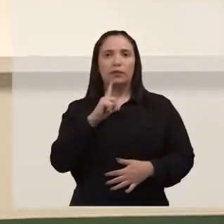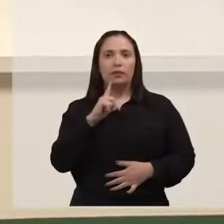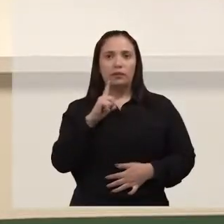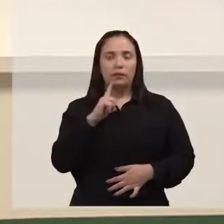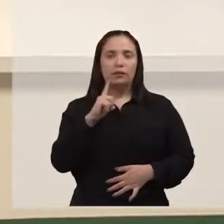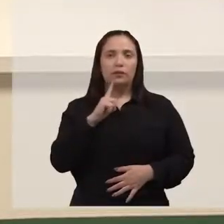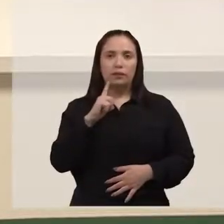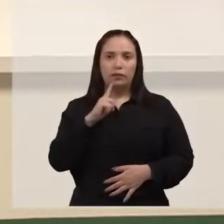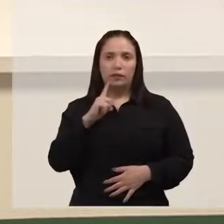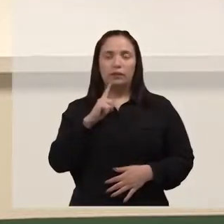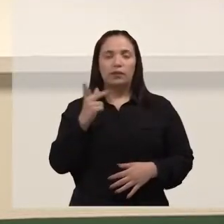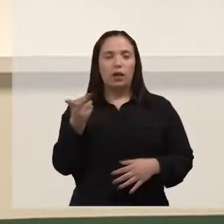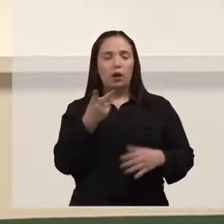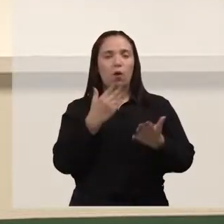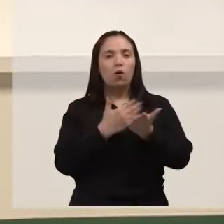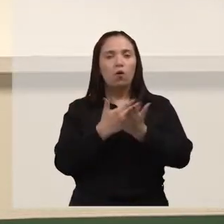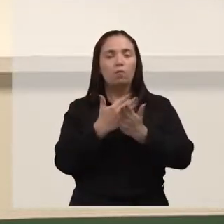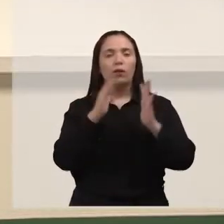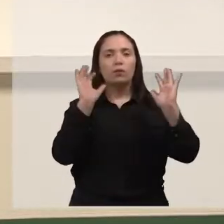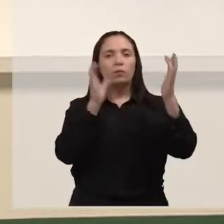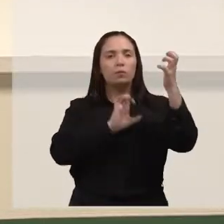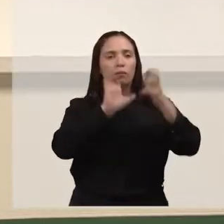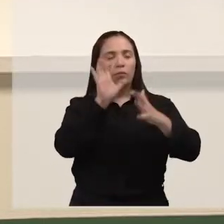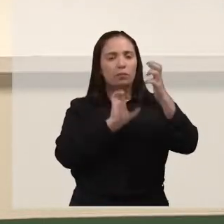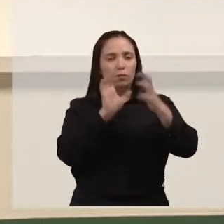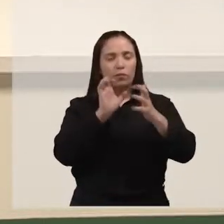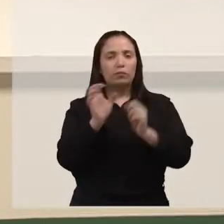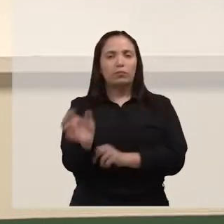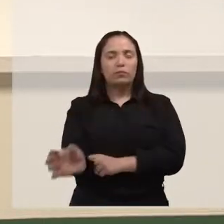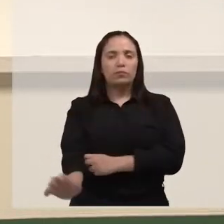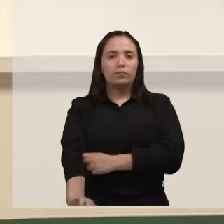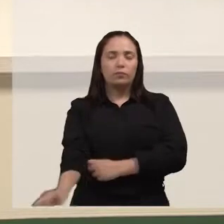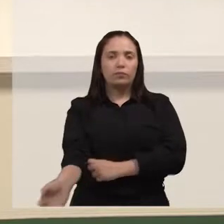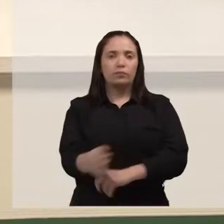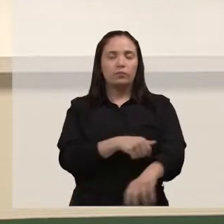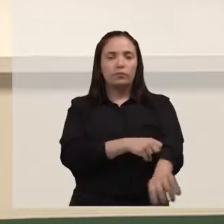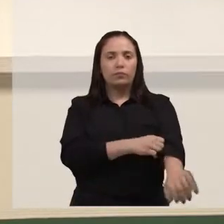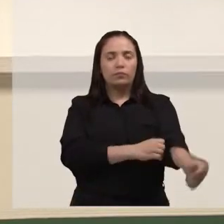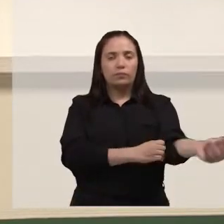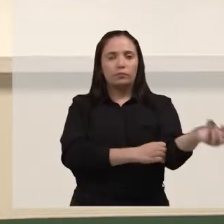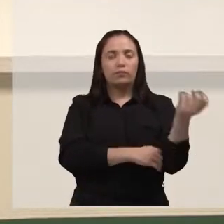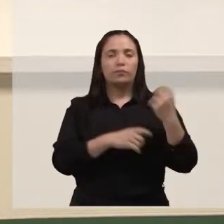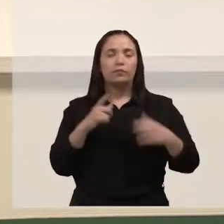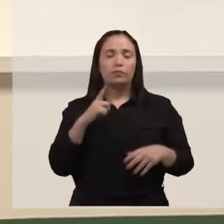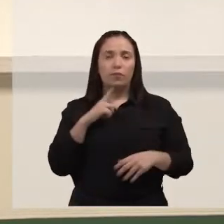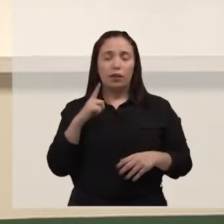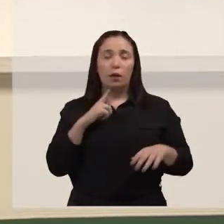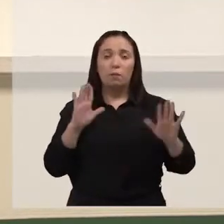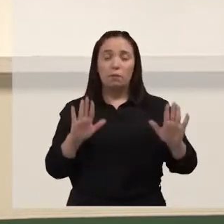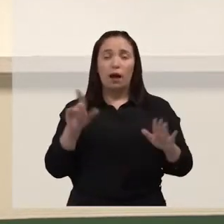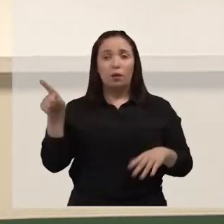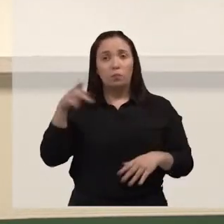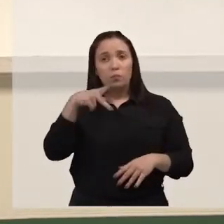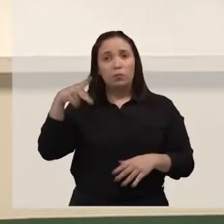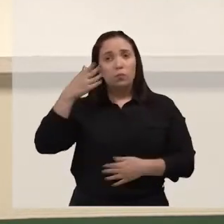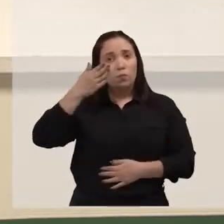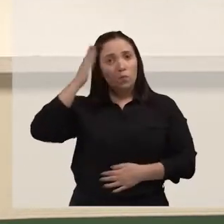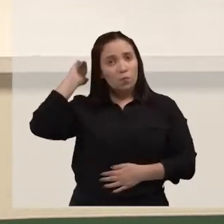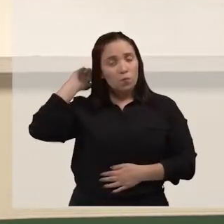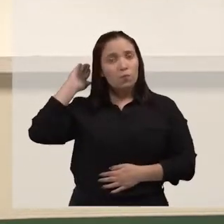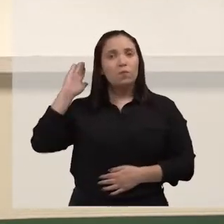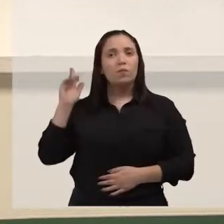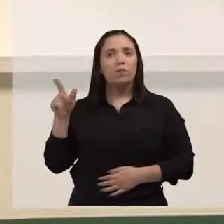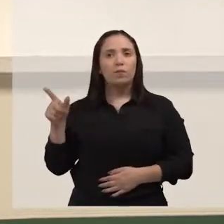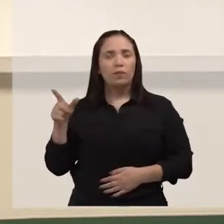Sem dúvida. No início do ano, no final do ano passado, a criatura já atraía o criador, né? Mas Michel Temer, como eu